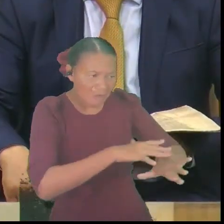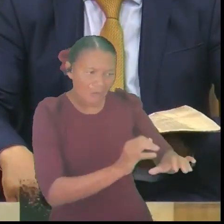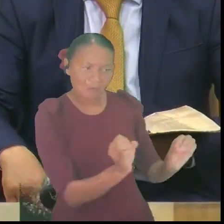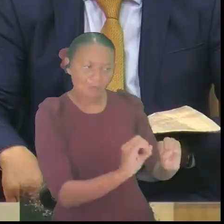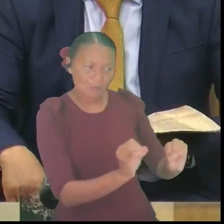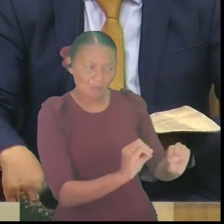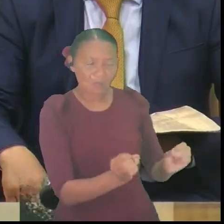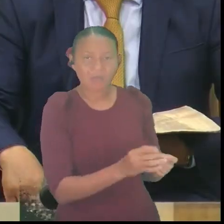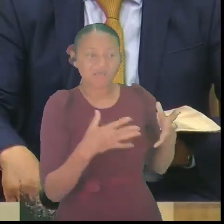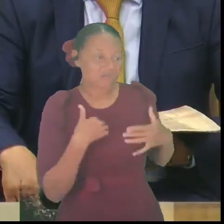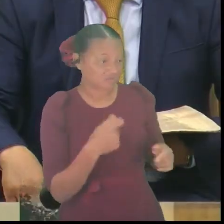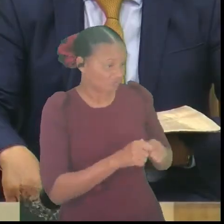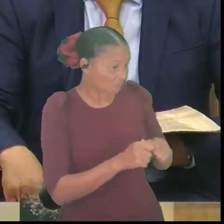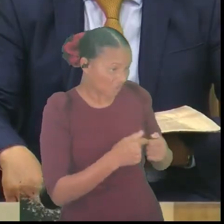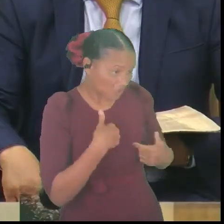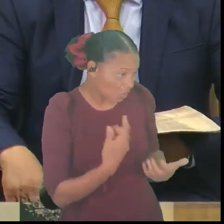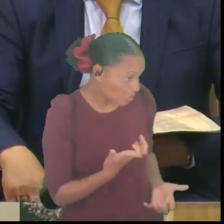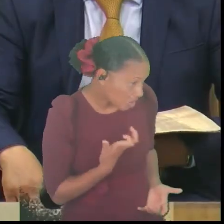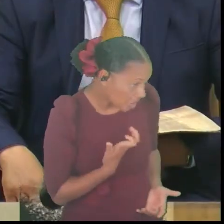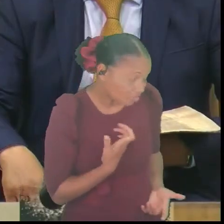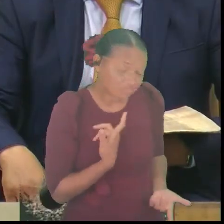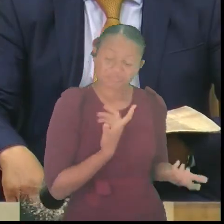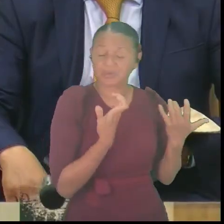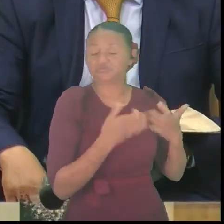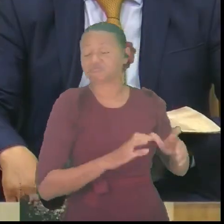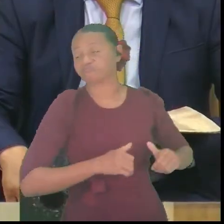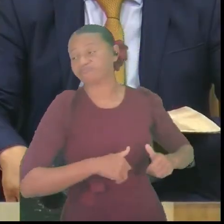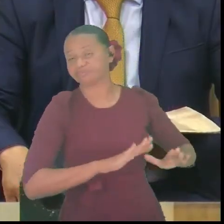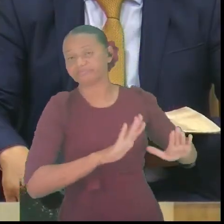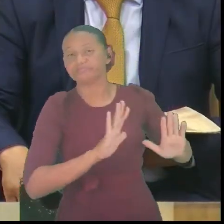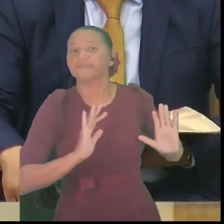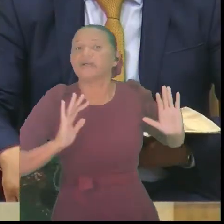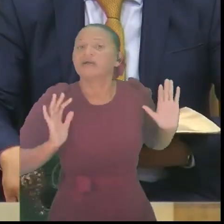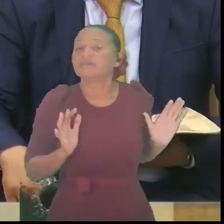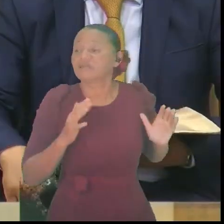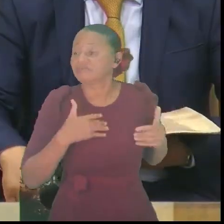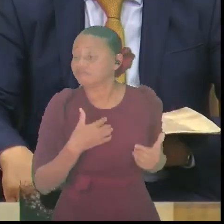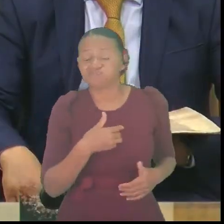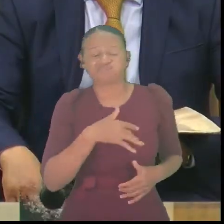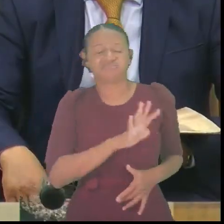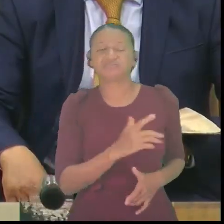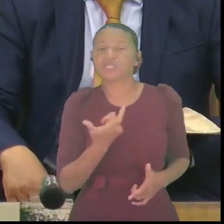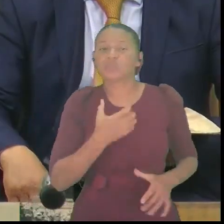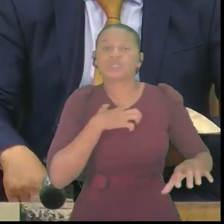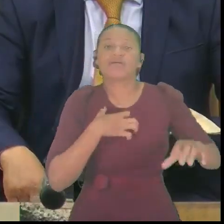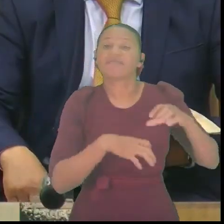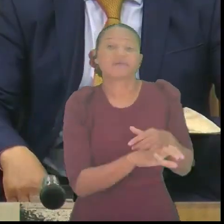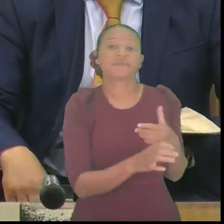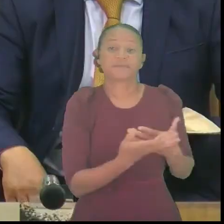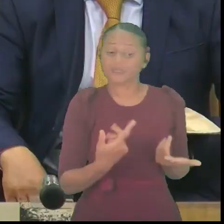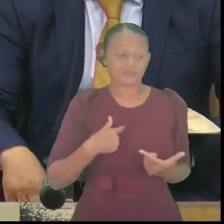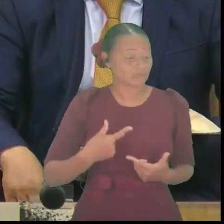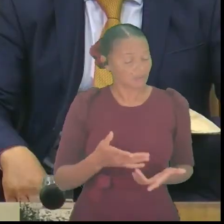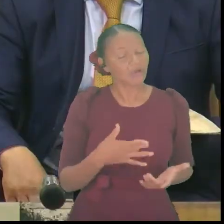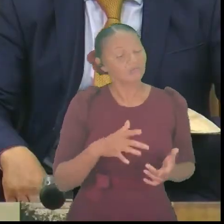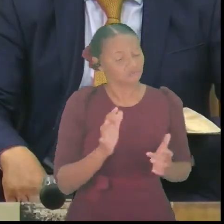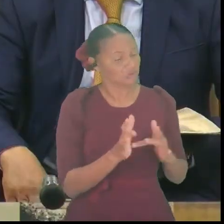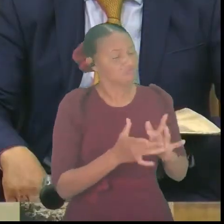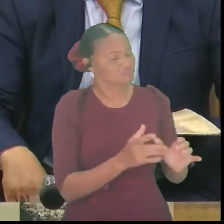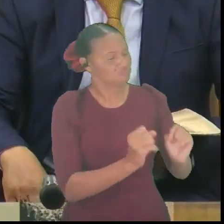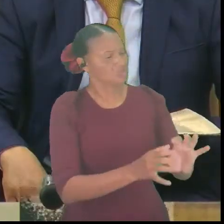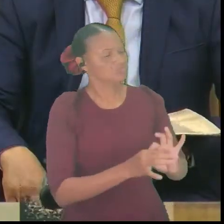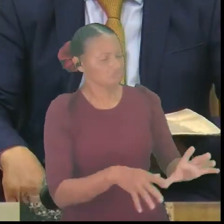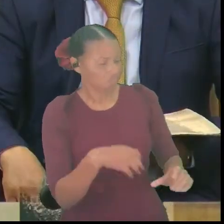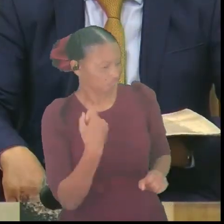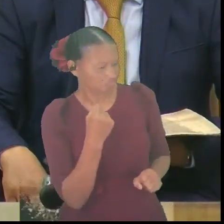você não faz o que eu quero, eu não faço o que você precisa. Por indiferença, ele acabou entregando Jesus para ser morto. Se você